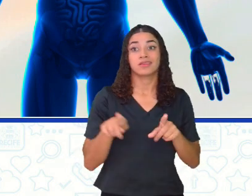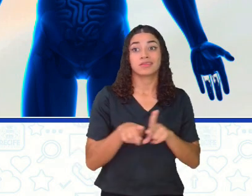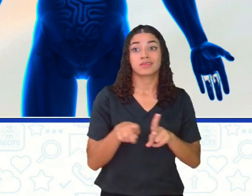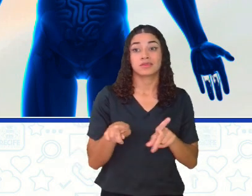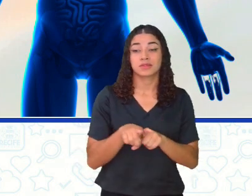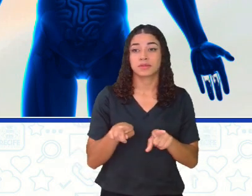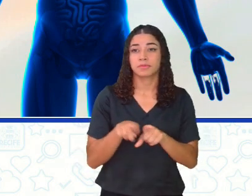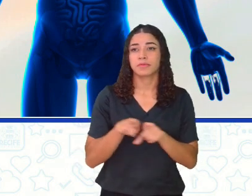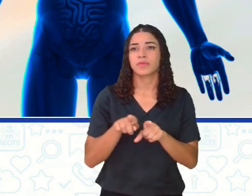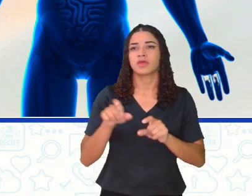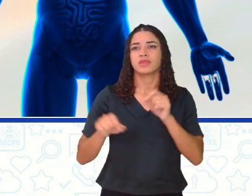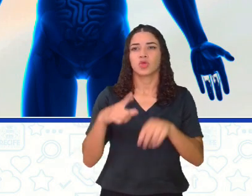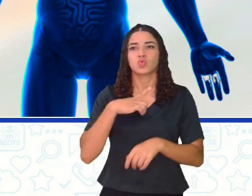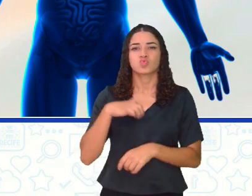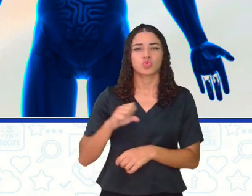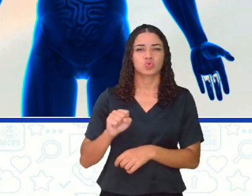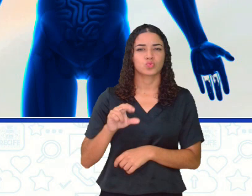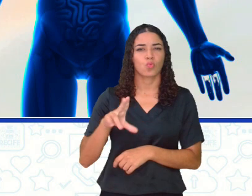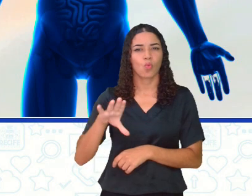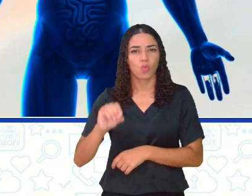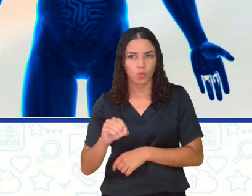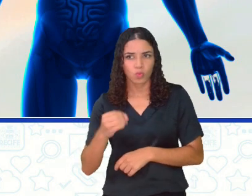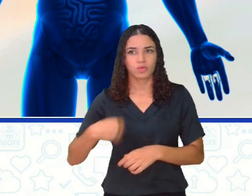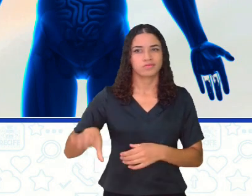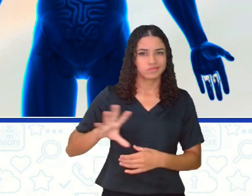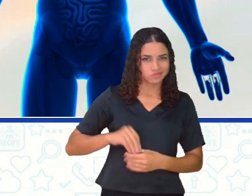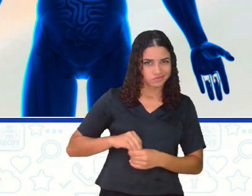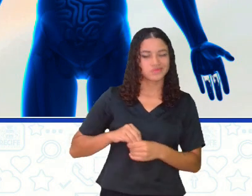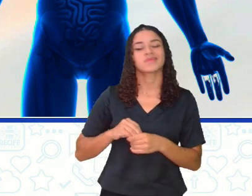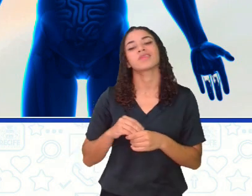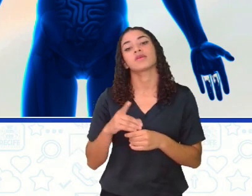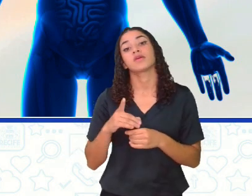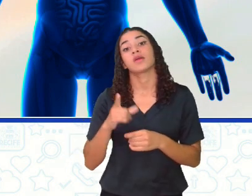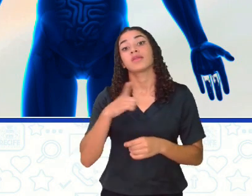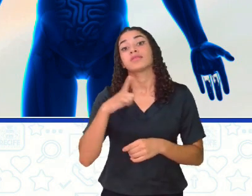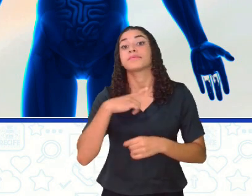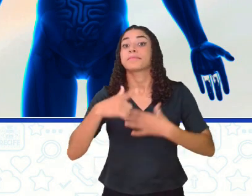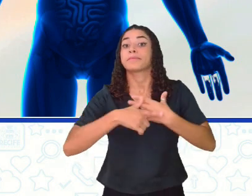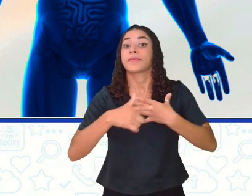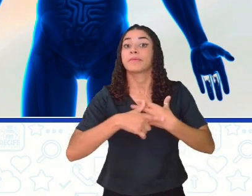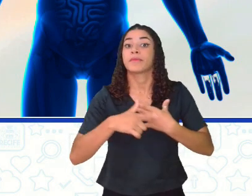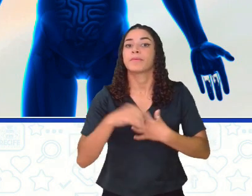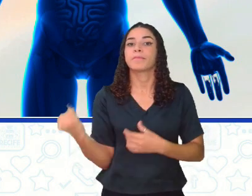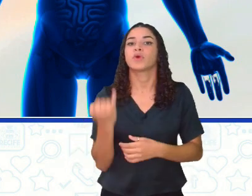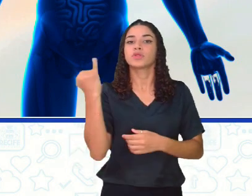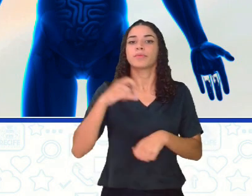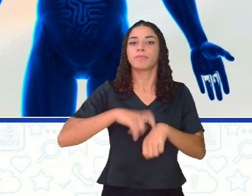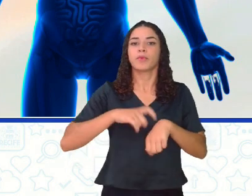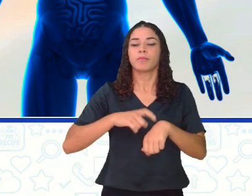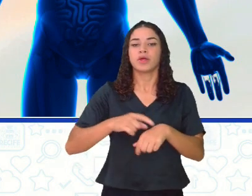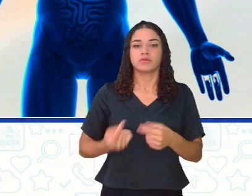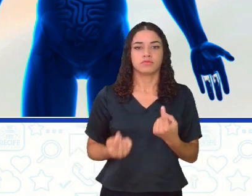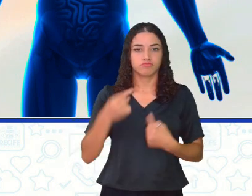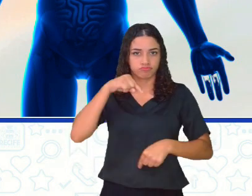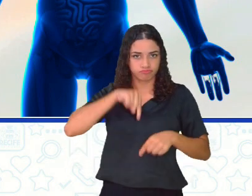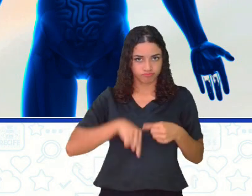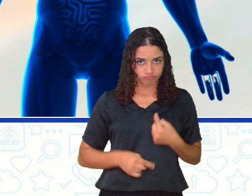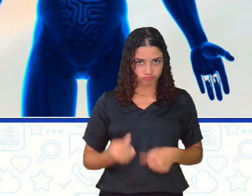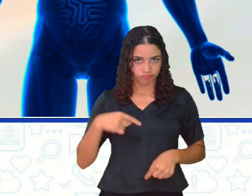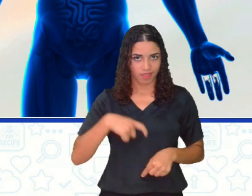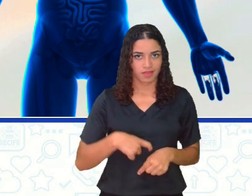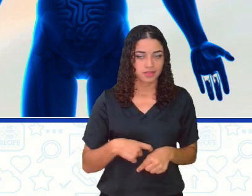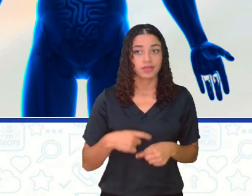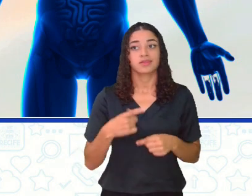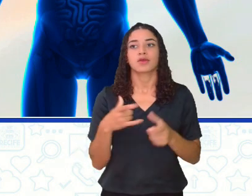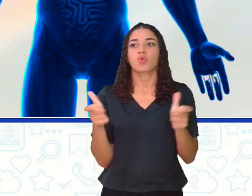pancreático, que é lançado no intestino delgado e desempenha importante papel na digestão. Então a gente vai falar um pouquinho aí do pâncreas,